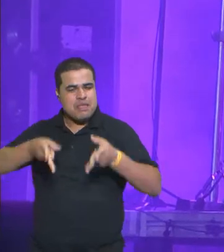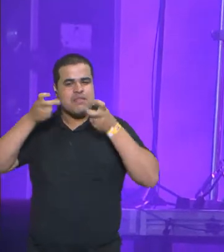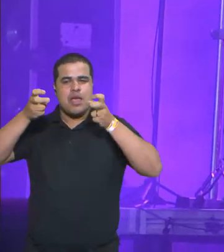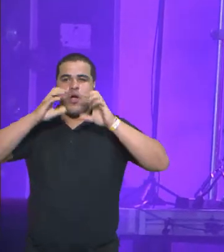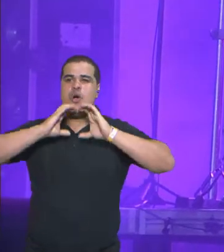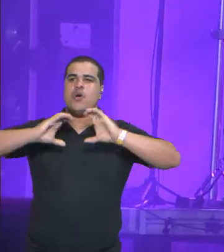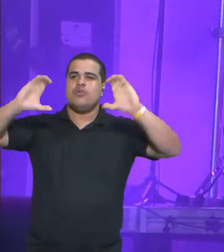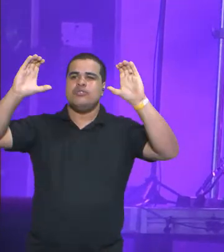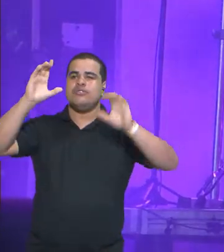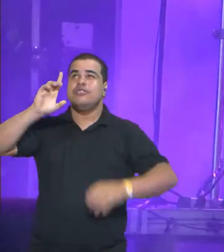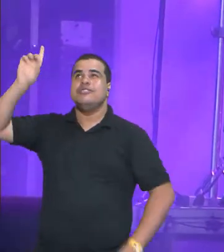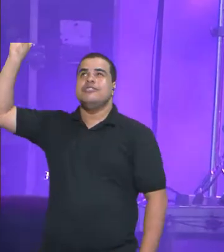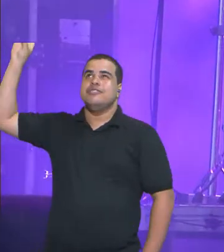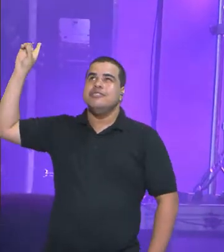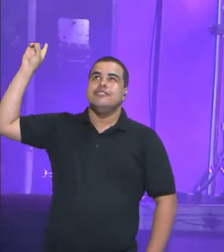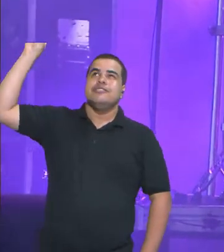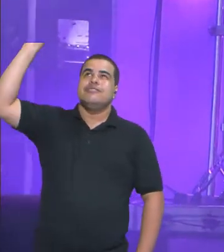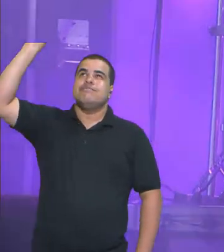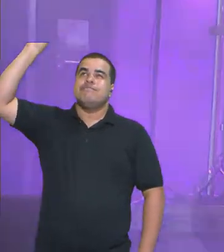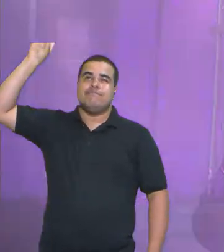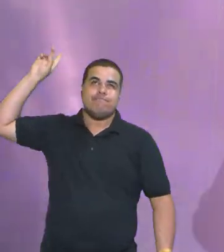o clamor do seu povo